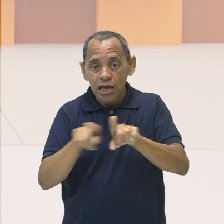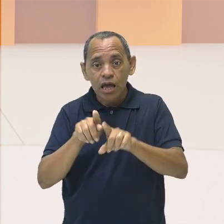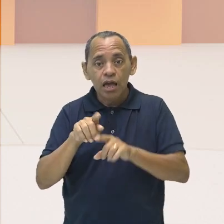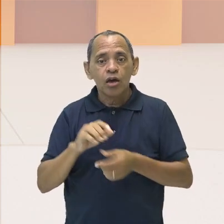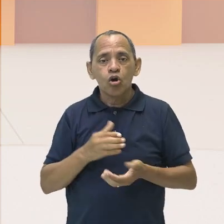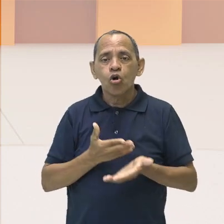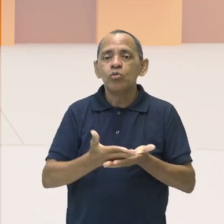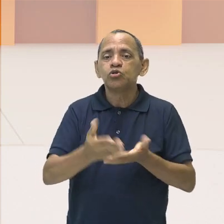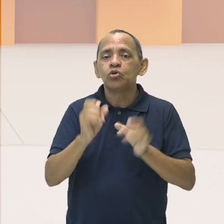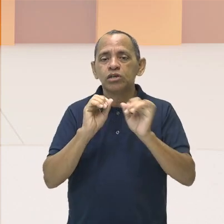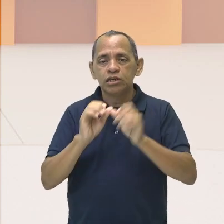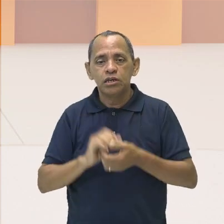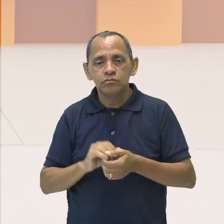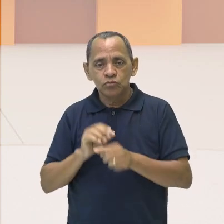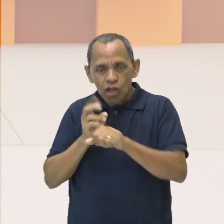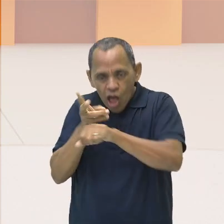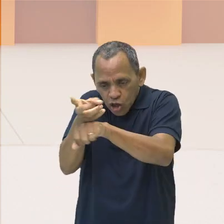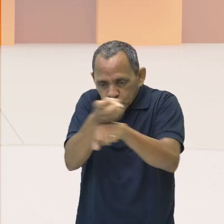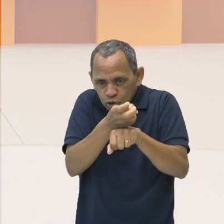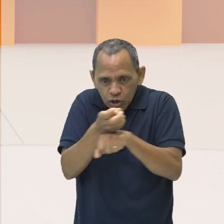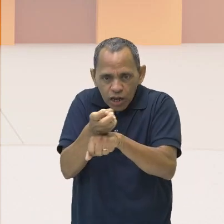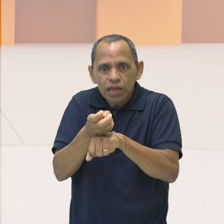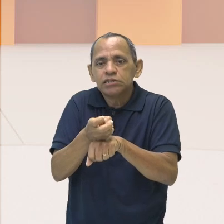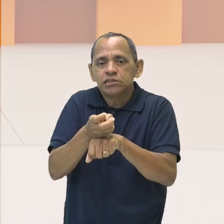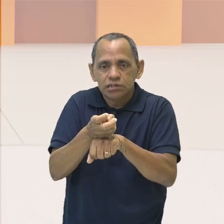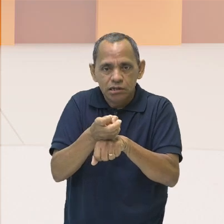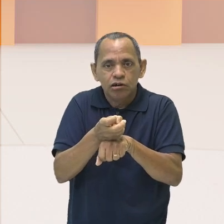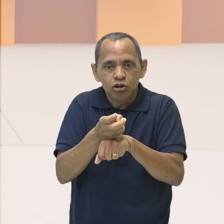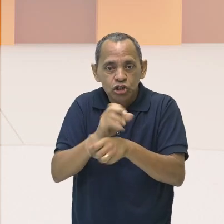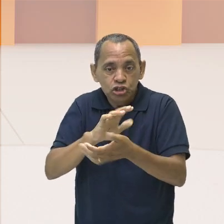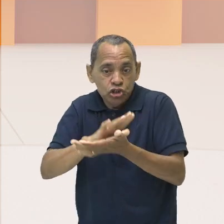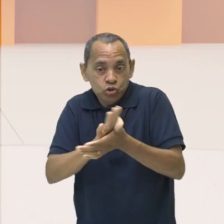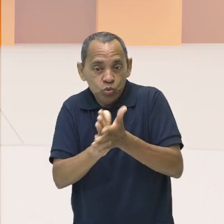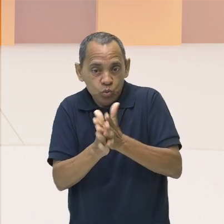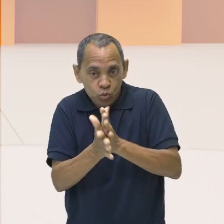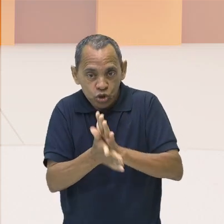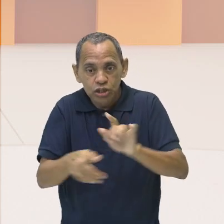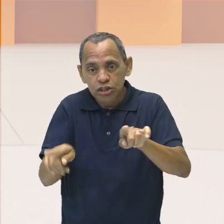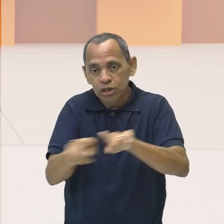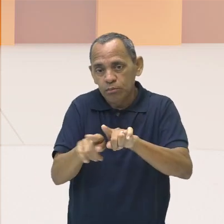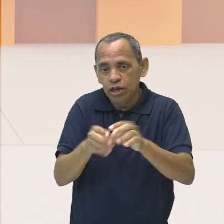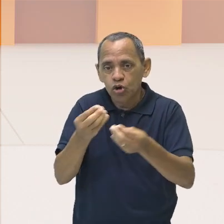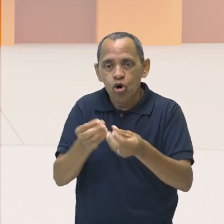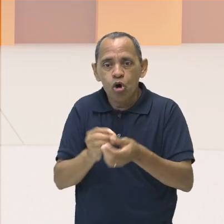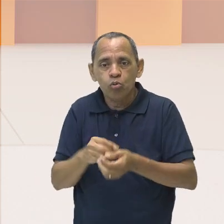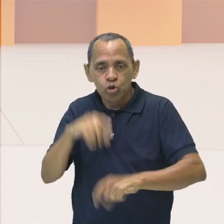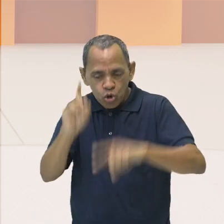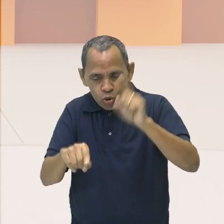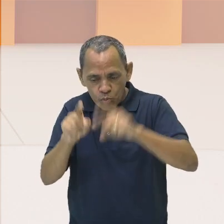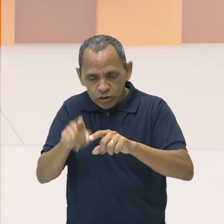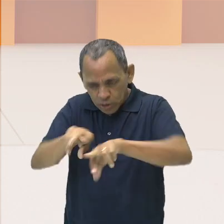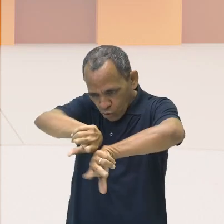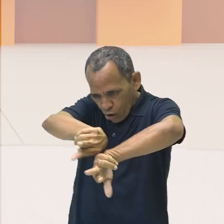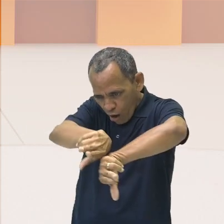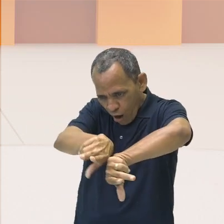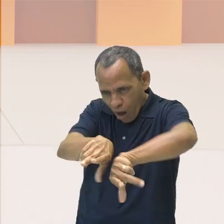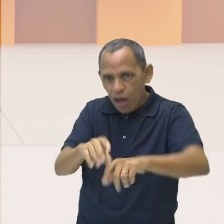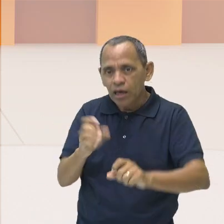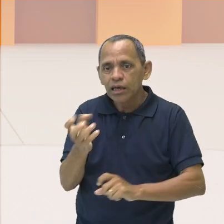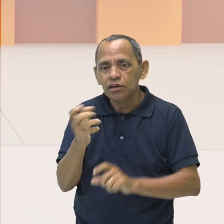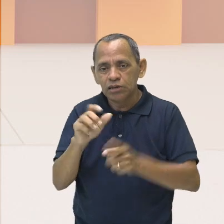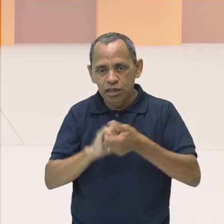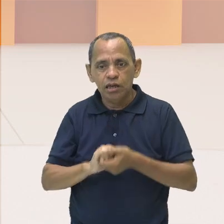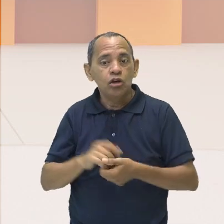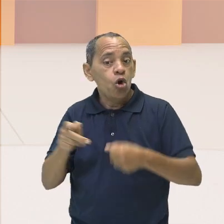a exploração predatória dos recursos naturais. Eles queriam principalmente minérios como ouro